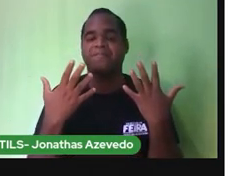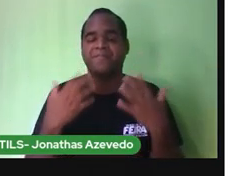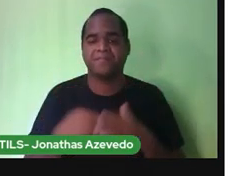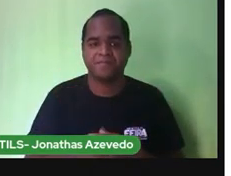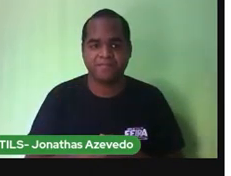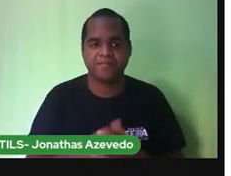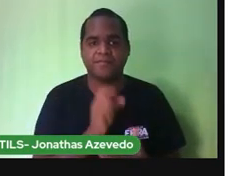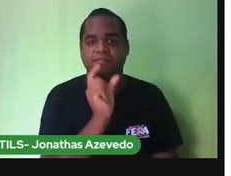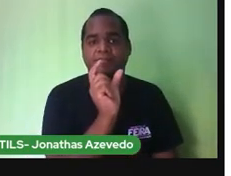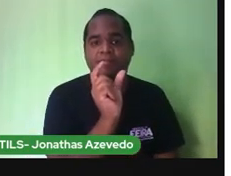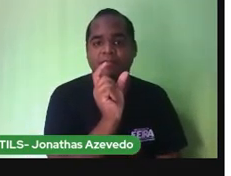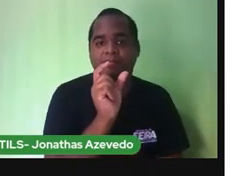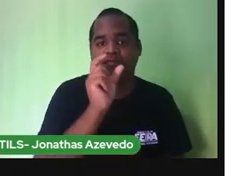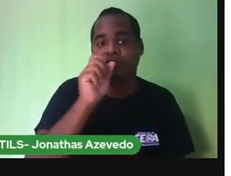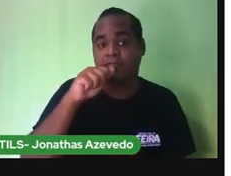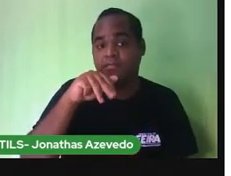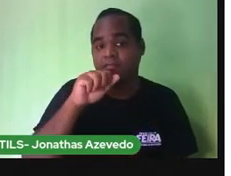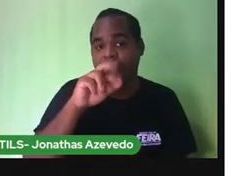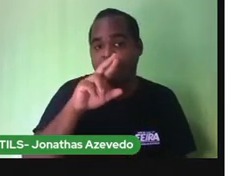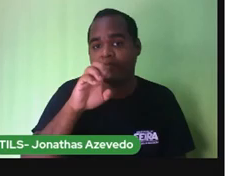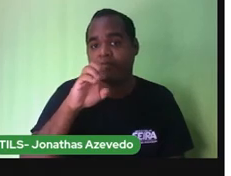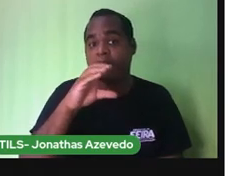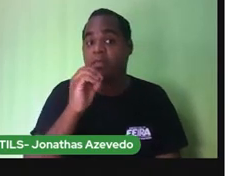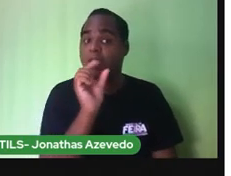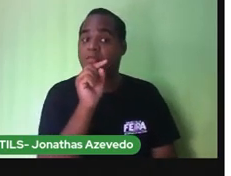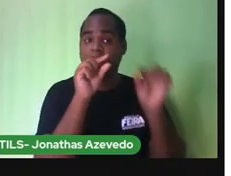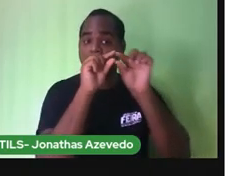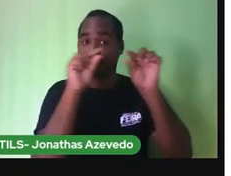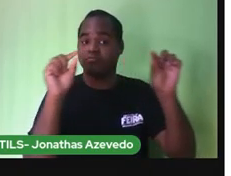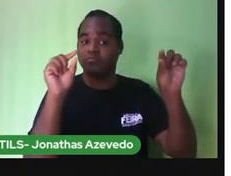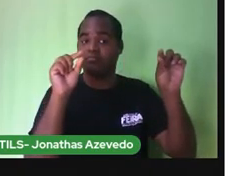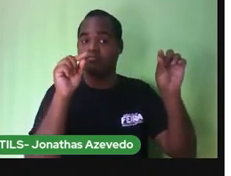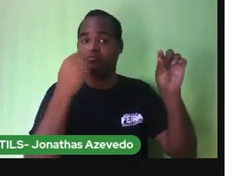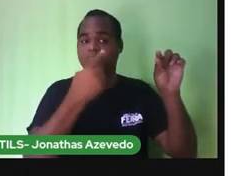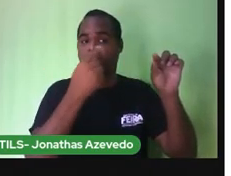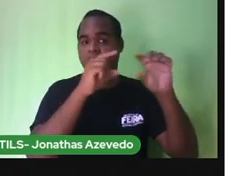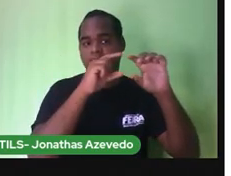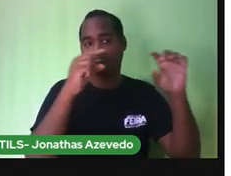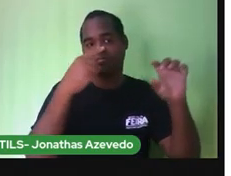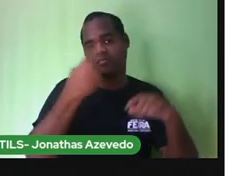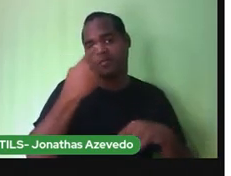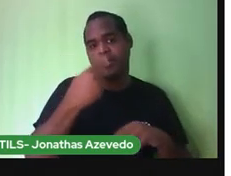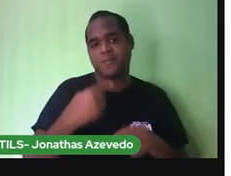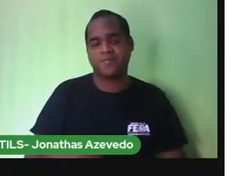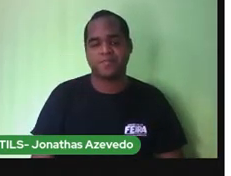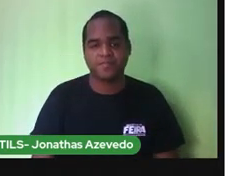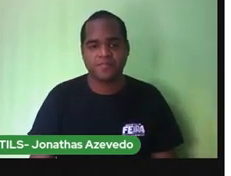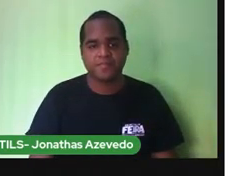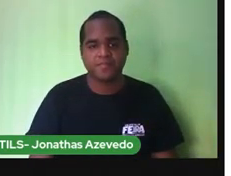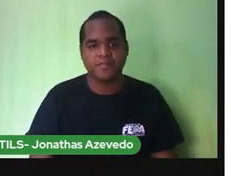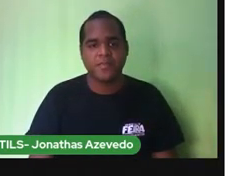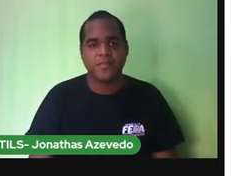foi na Recco na primeira linha de fora olha depois